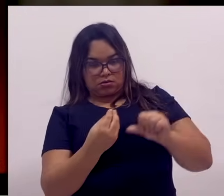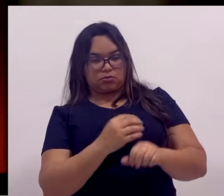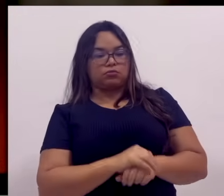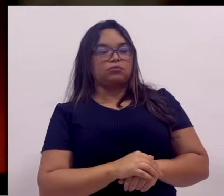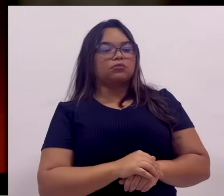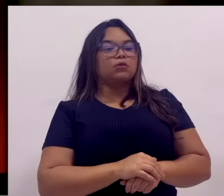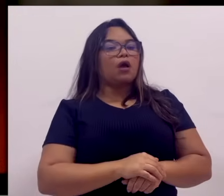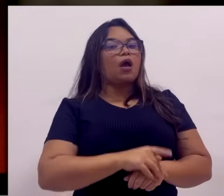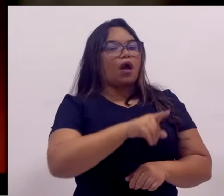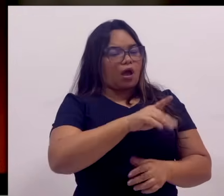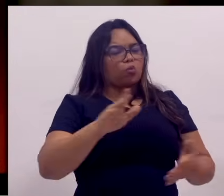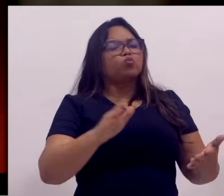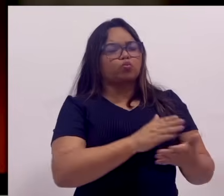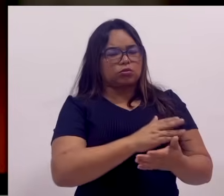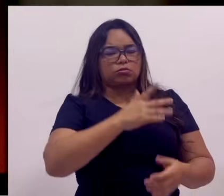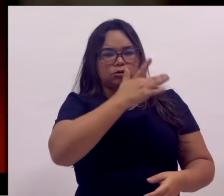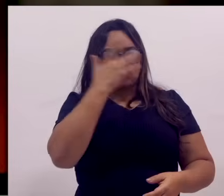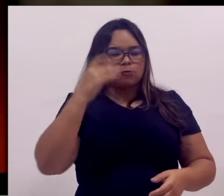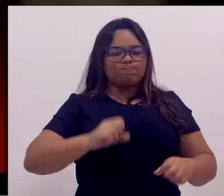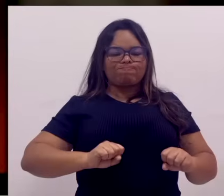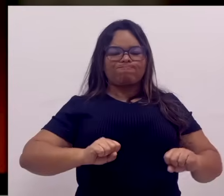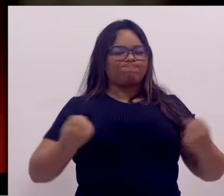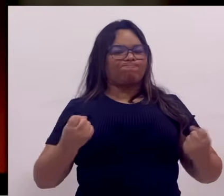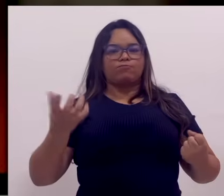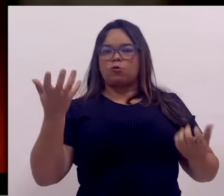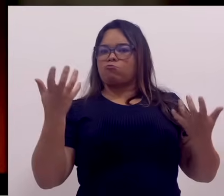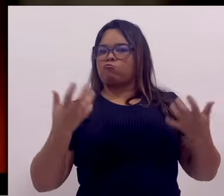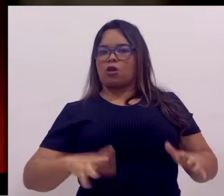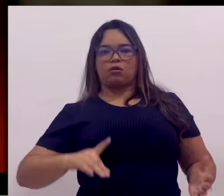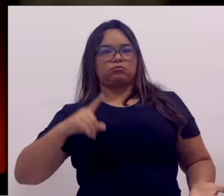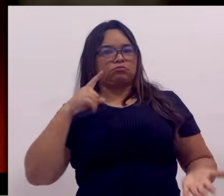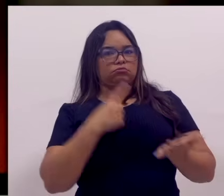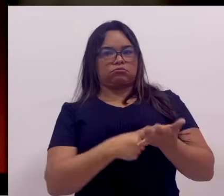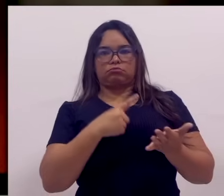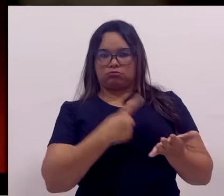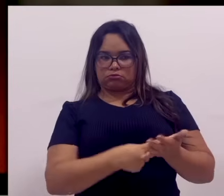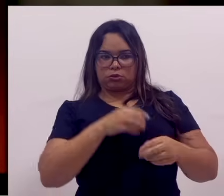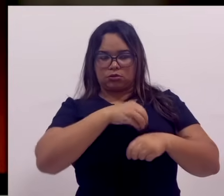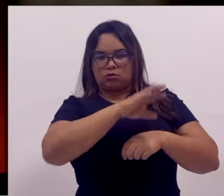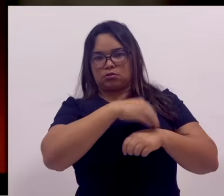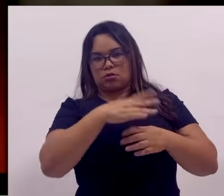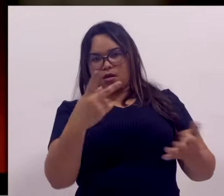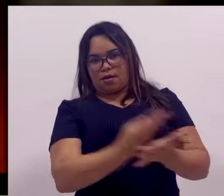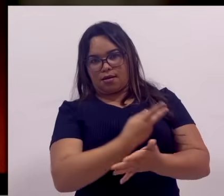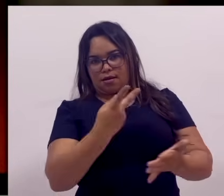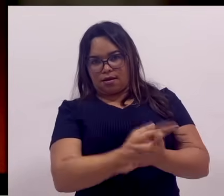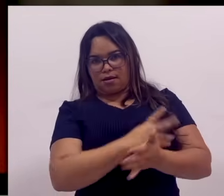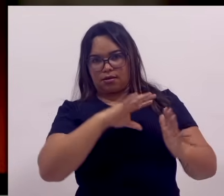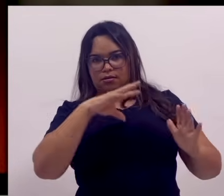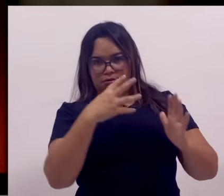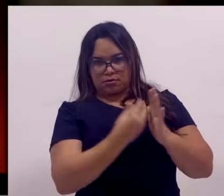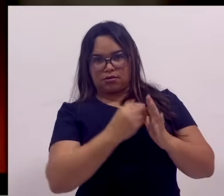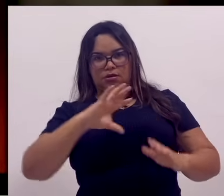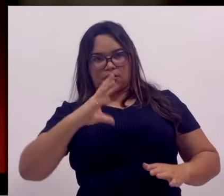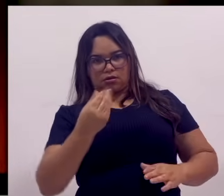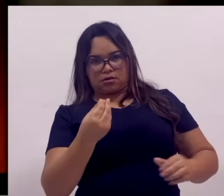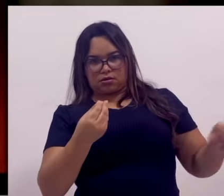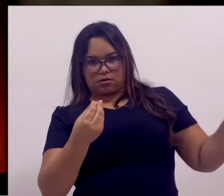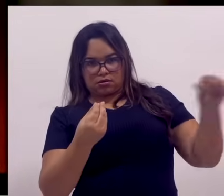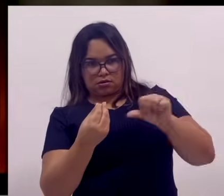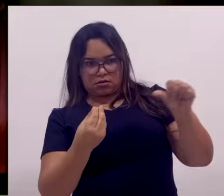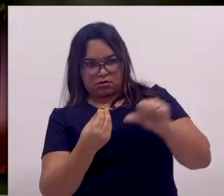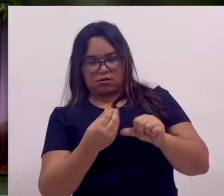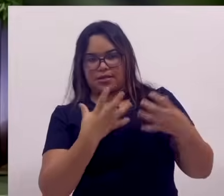Assim que há pessoas que resistem a se comprometer com essa condescendência e rejeitam esse ensinamento